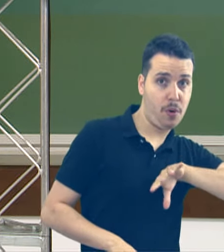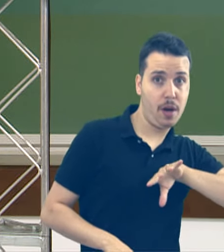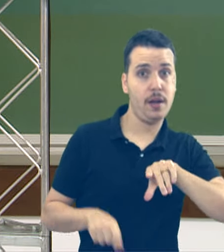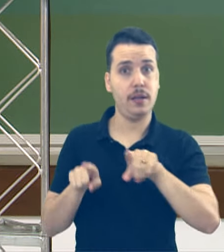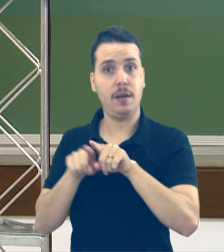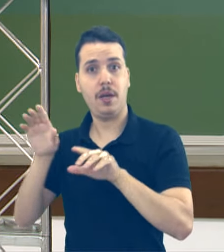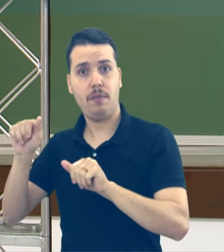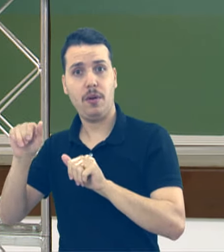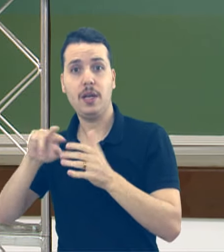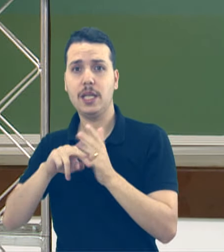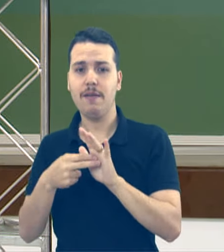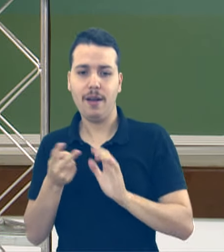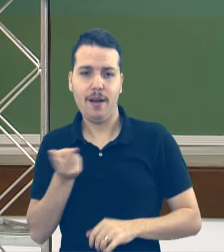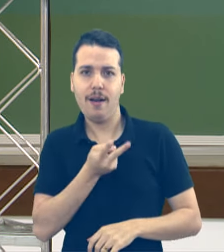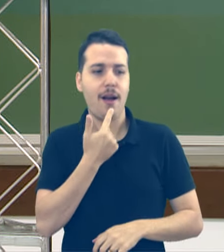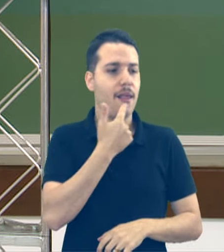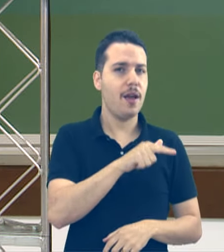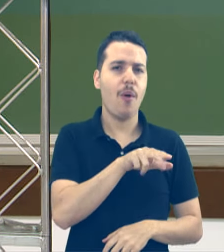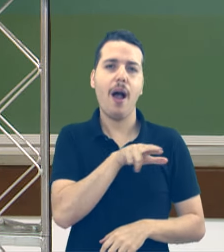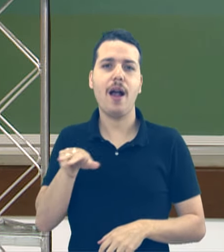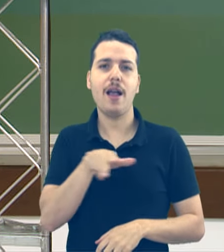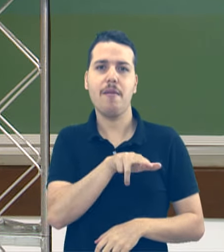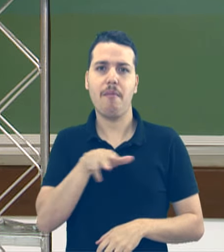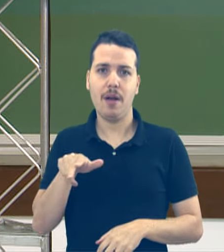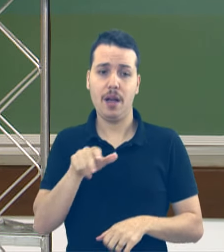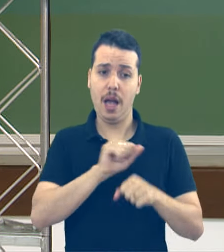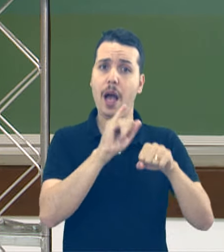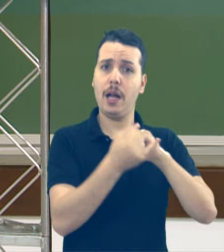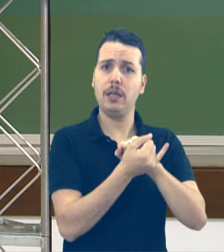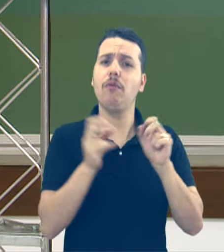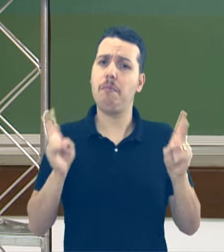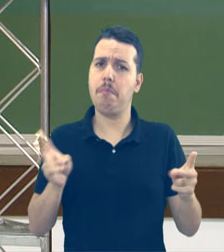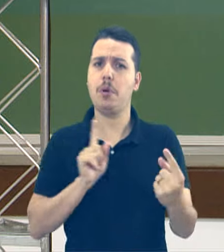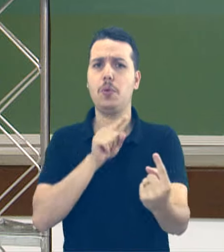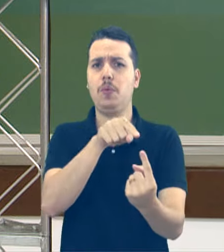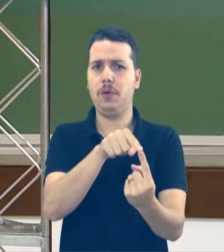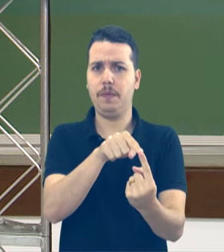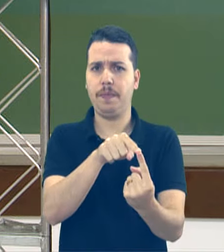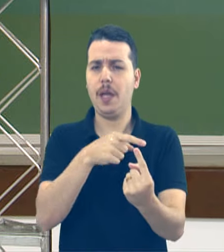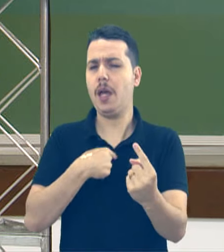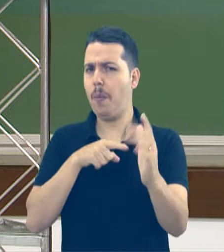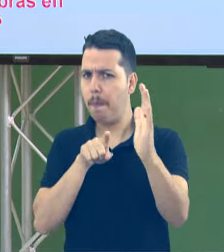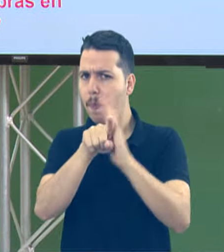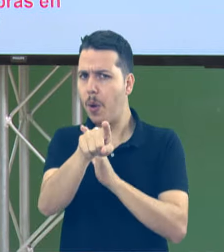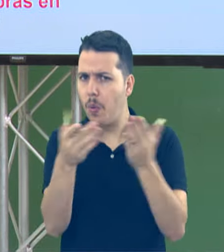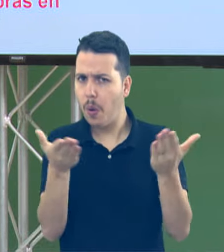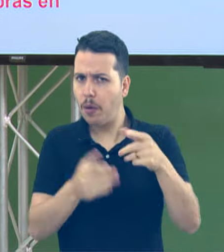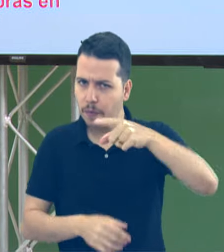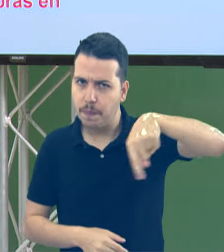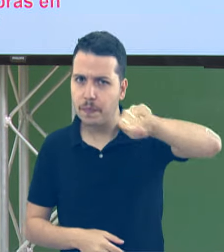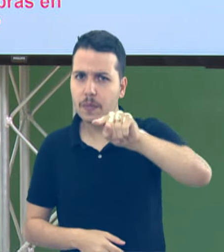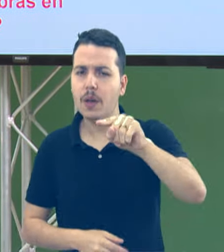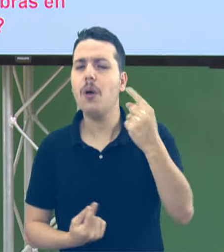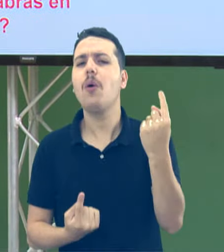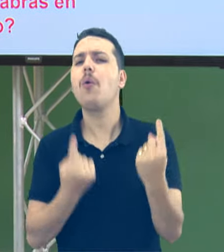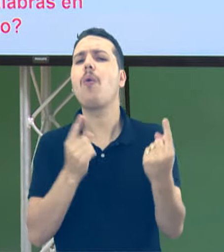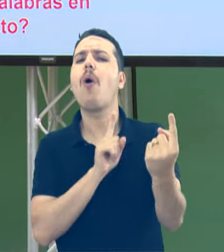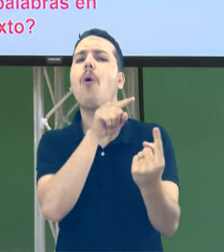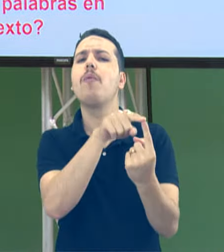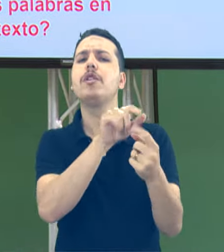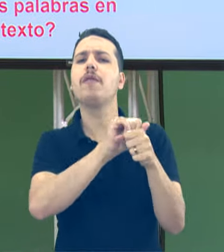línguas irmãs. E o adjetivo tem a mesma função. Faço a pergunta para ti. Qual é a função